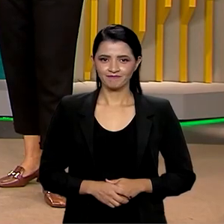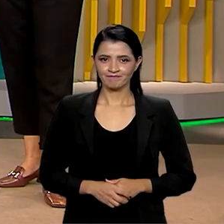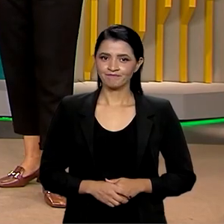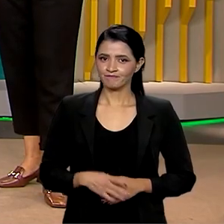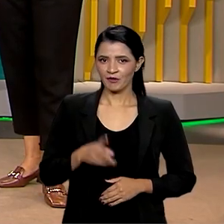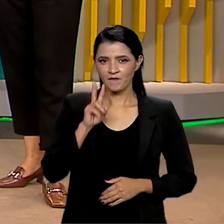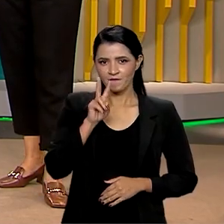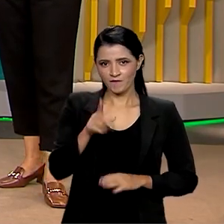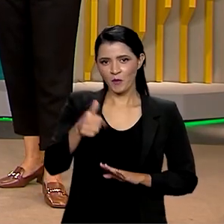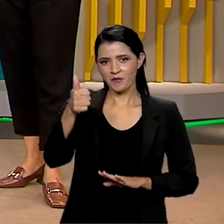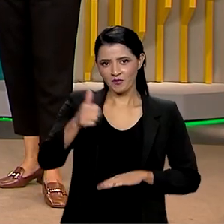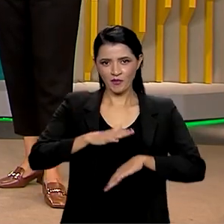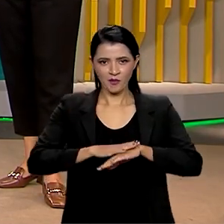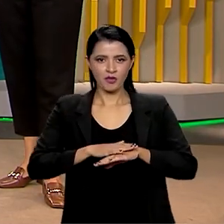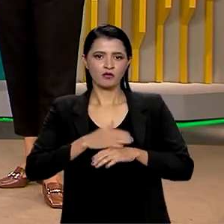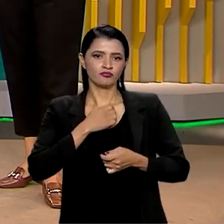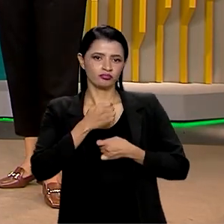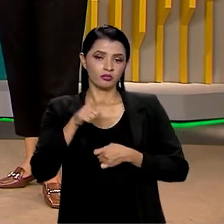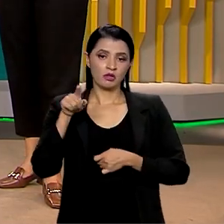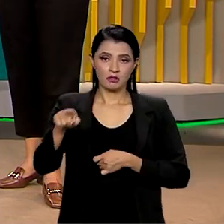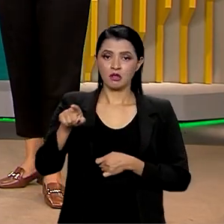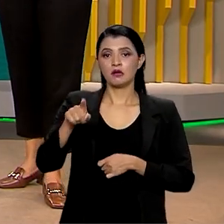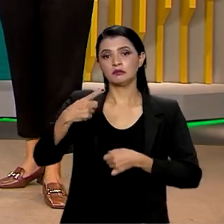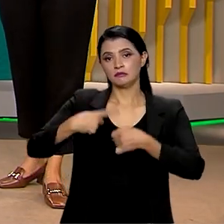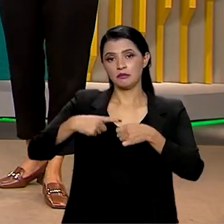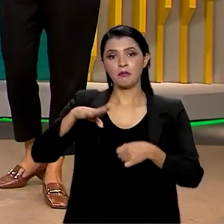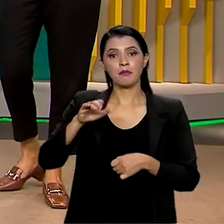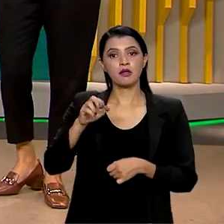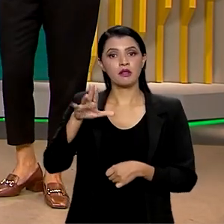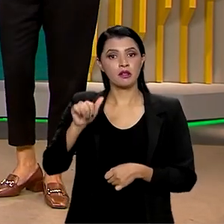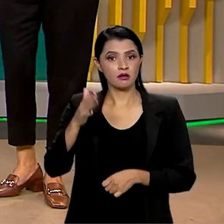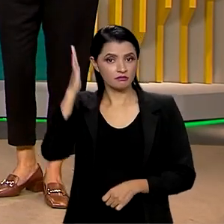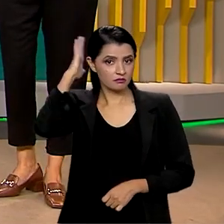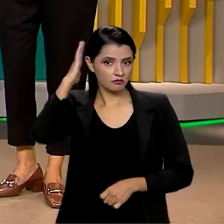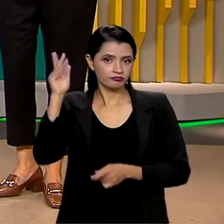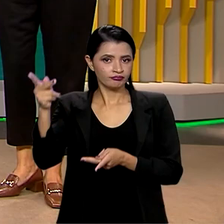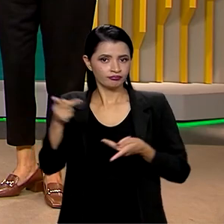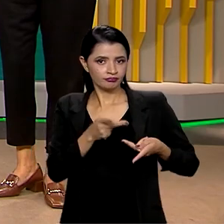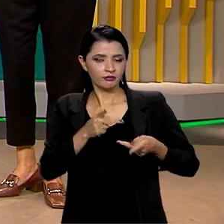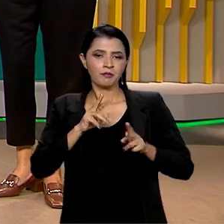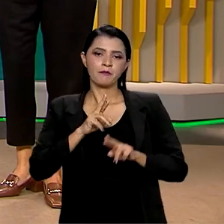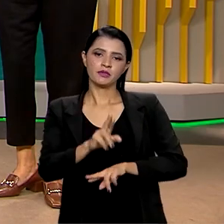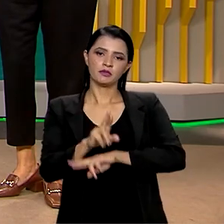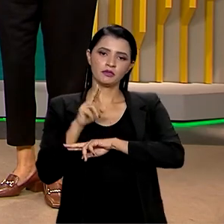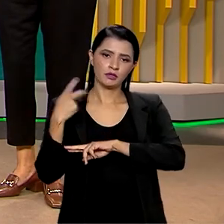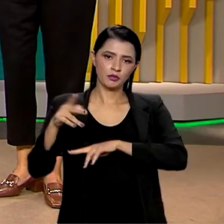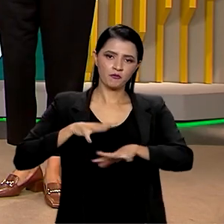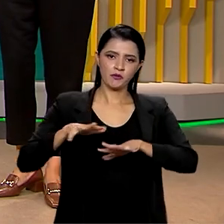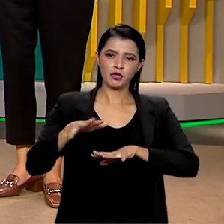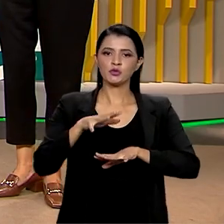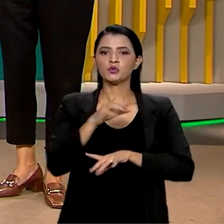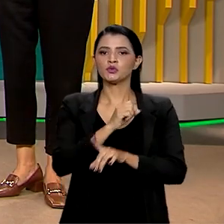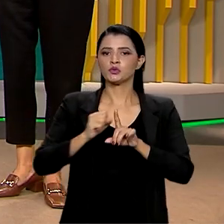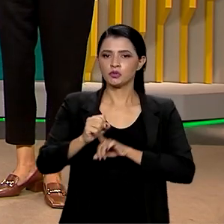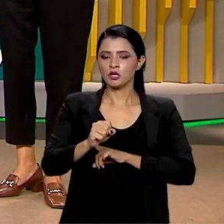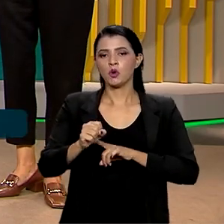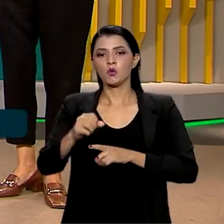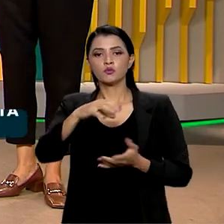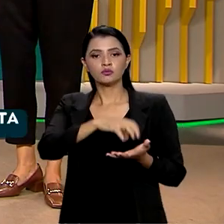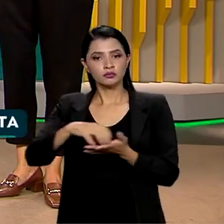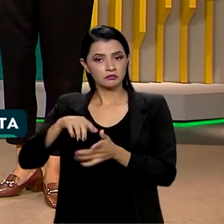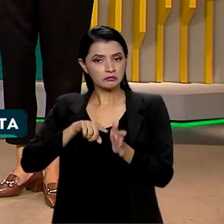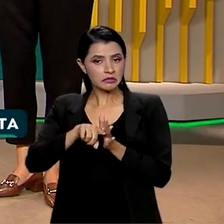Como vimos no primeiro bloco, a cidade de Belém, no Pará, recebeu representantes de movimentos sociais, centros de pesquisa e